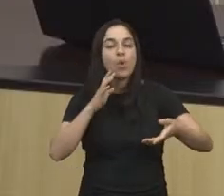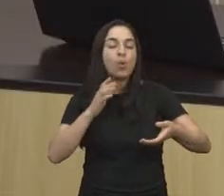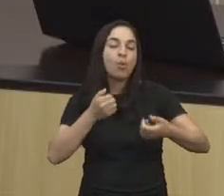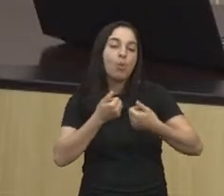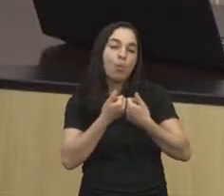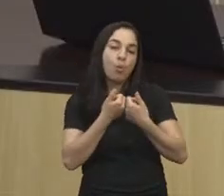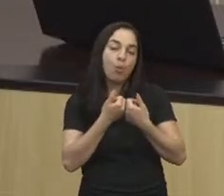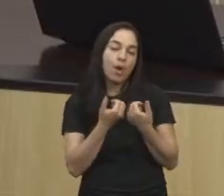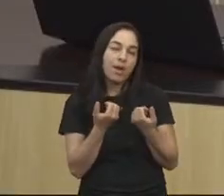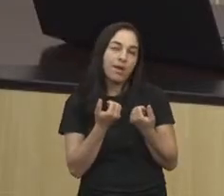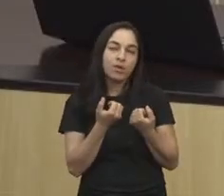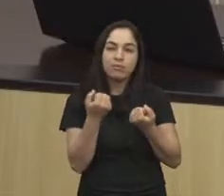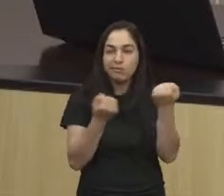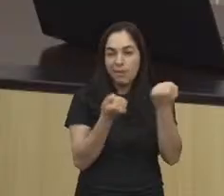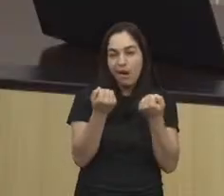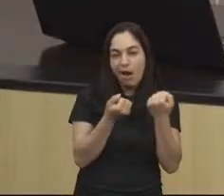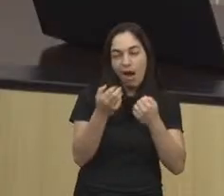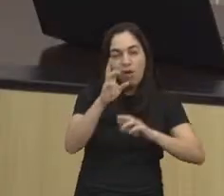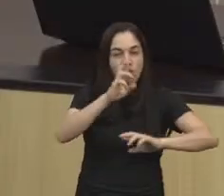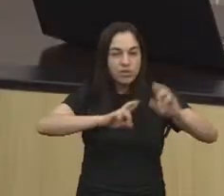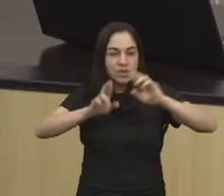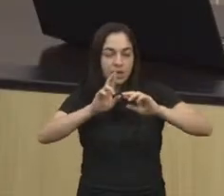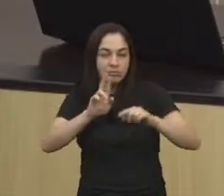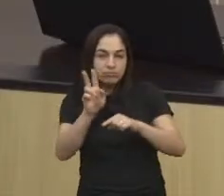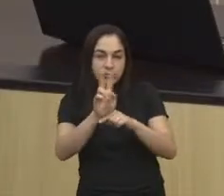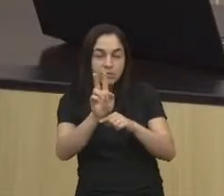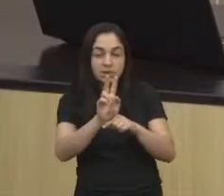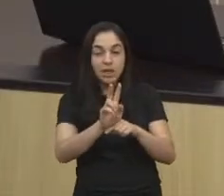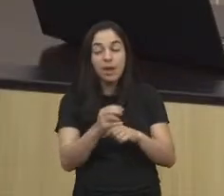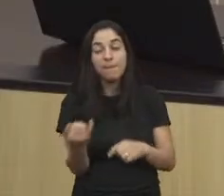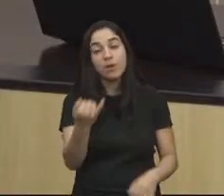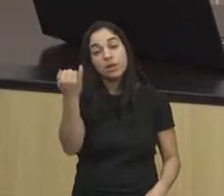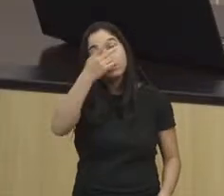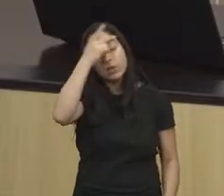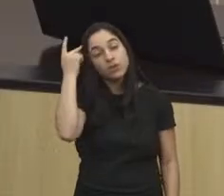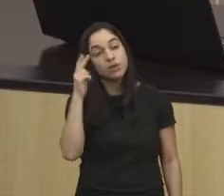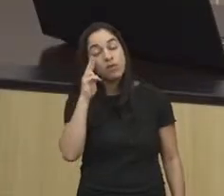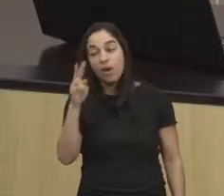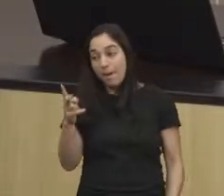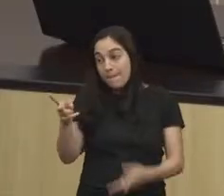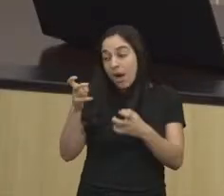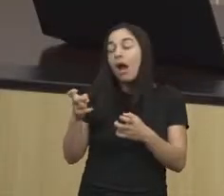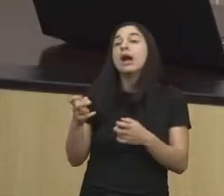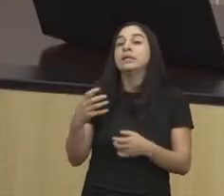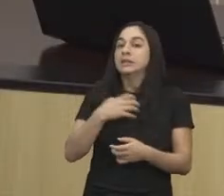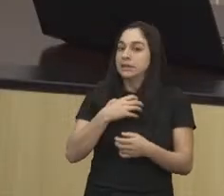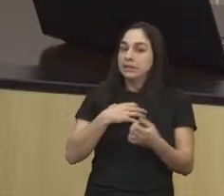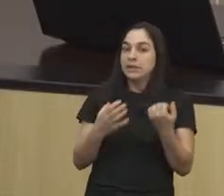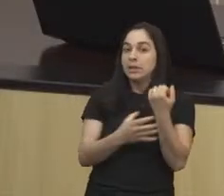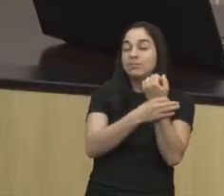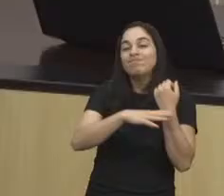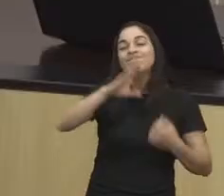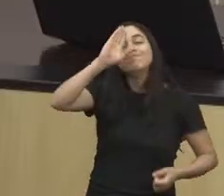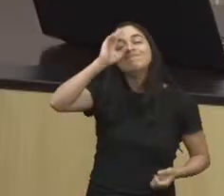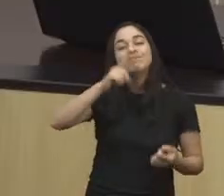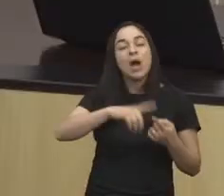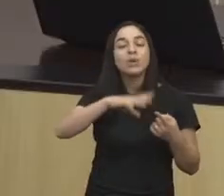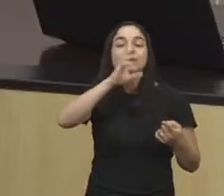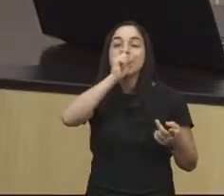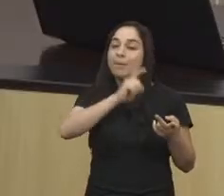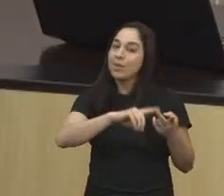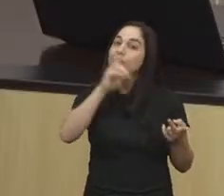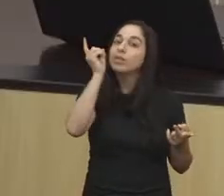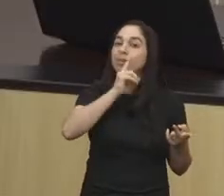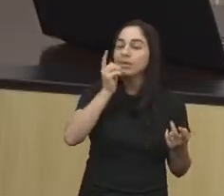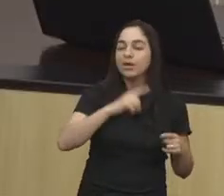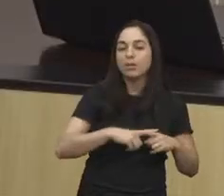fazer um patrulhamento lá, eu acho que vai ser bem legal para o pessoal sentir essa segurança também, ainda mais nos finais de semana, porque o pessoal,